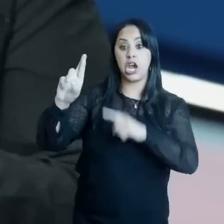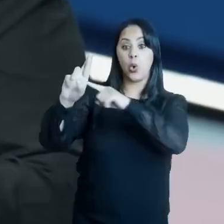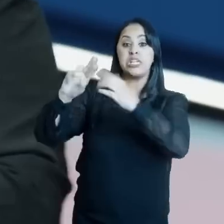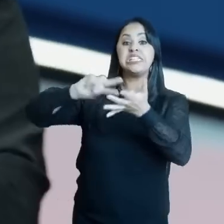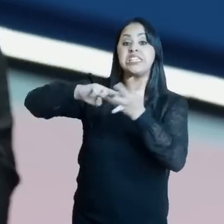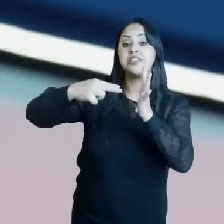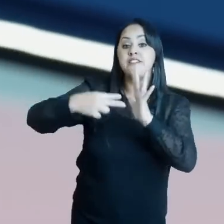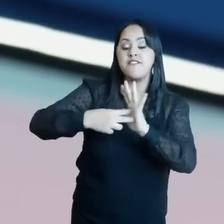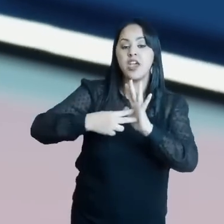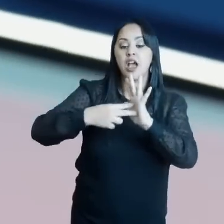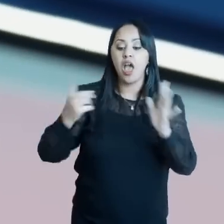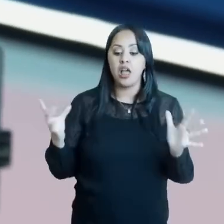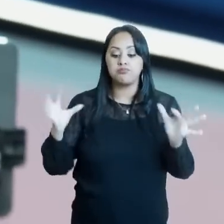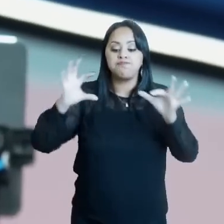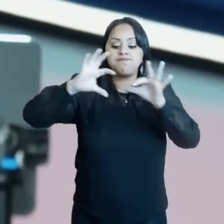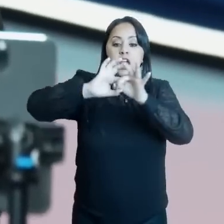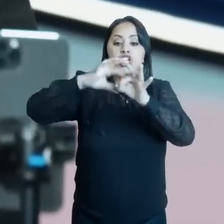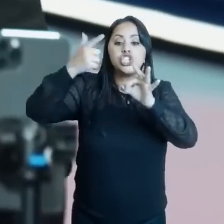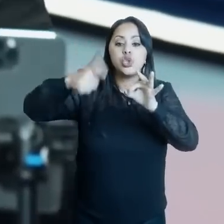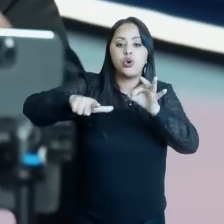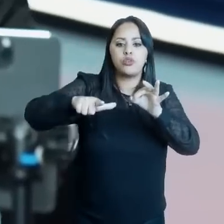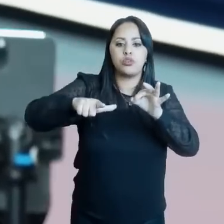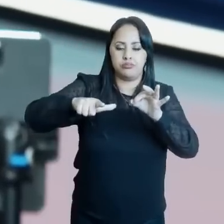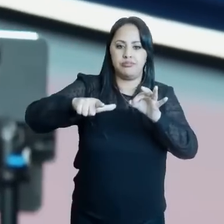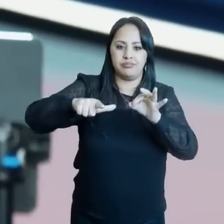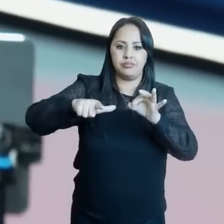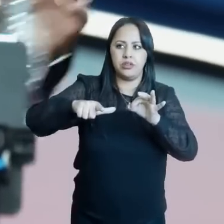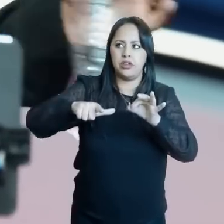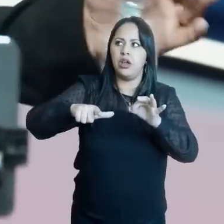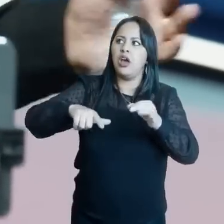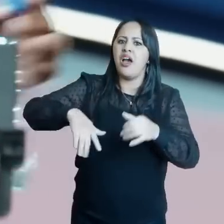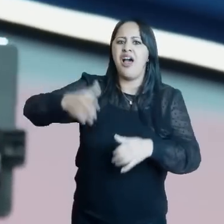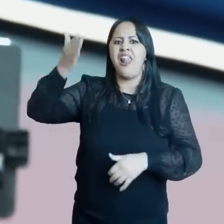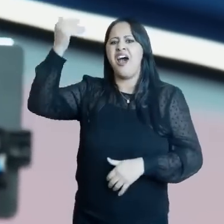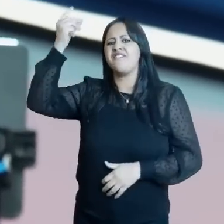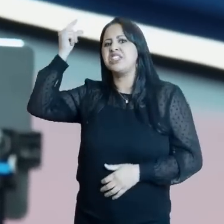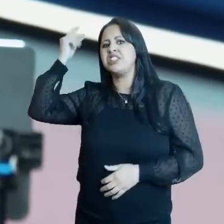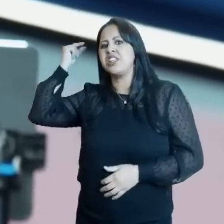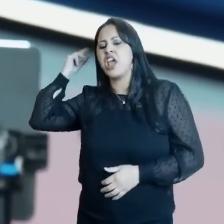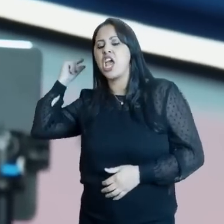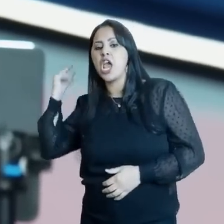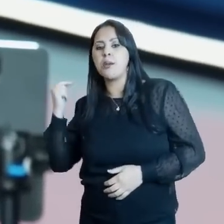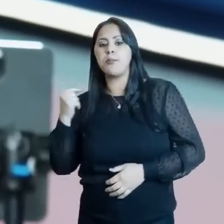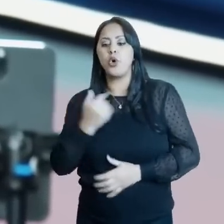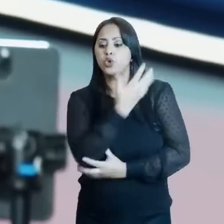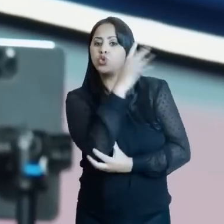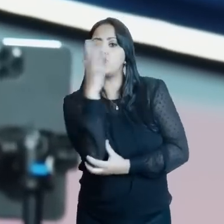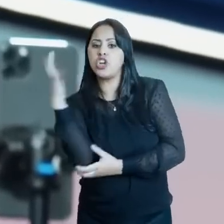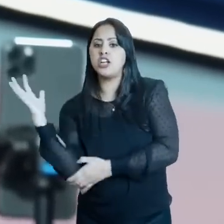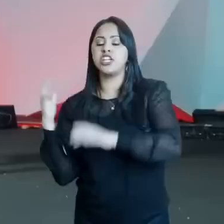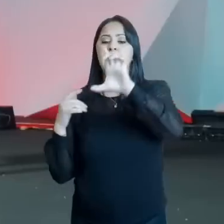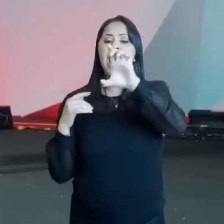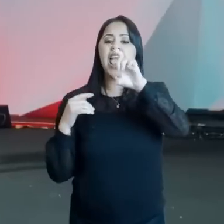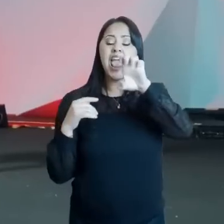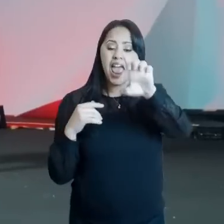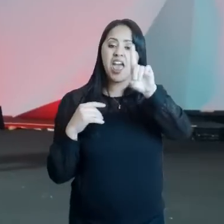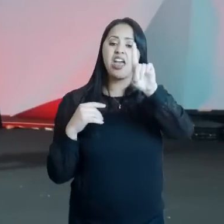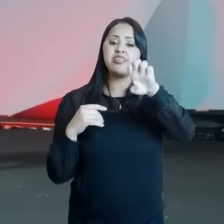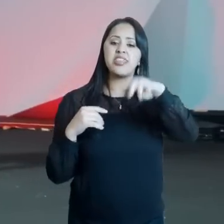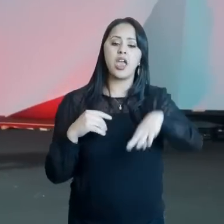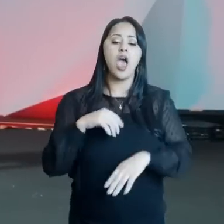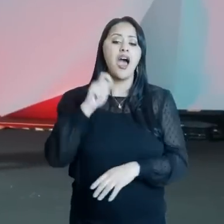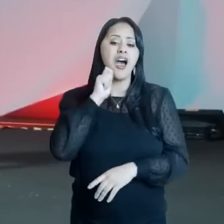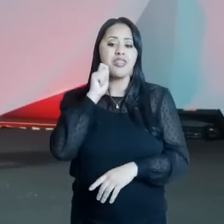religar. Né? Vem de religar ali, religar o quê? Religar aquilo que foi desligado. Foi desligado onde? Foi desligado no Jardim do Éden, quando o homem pecou, quando o homem falhou. E